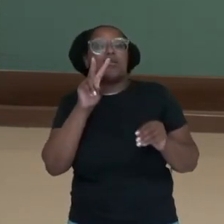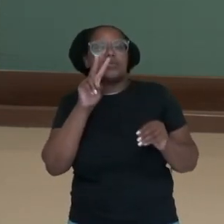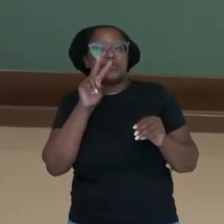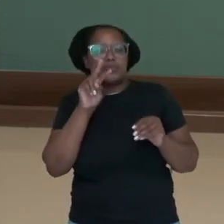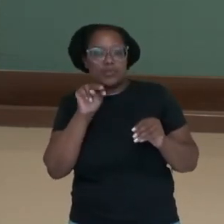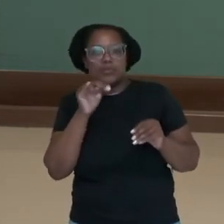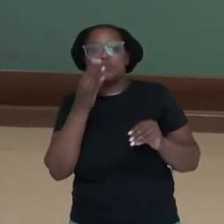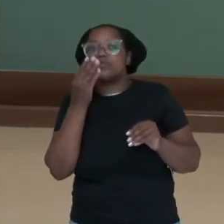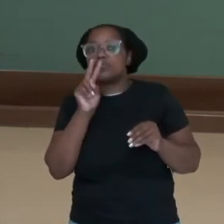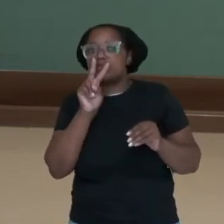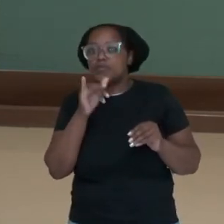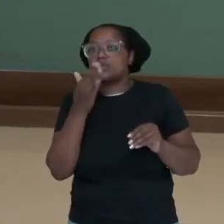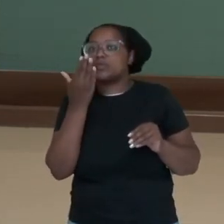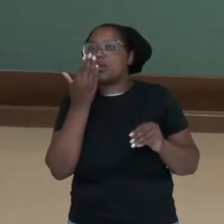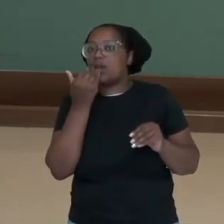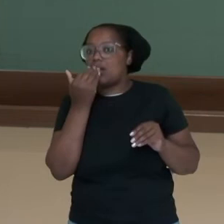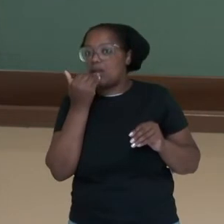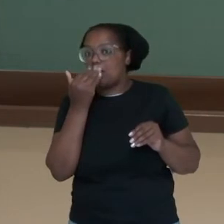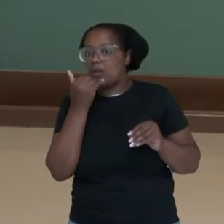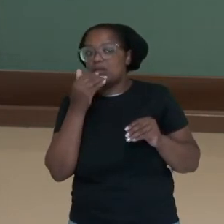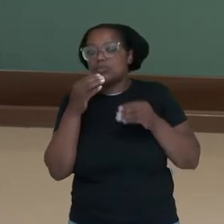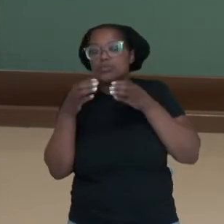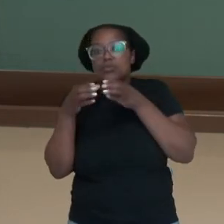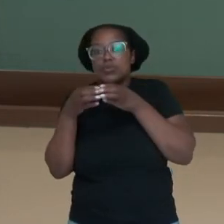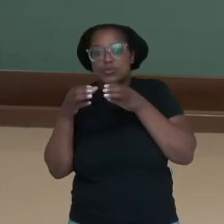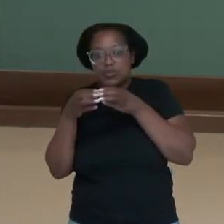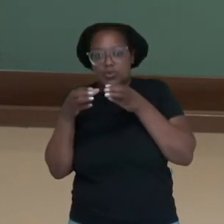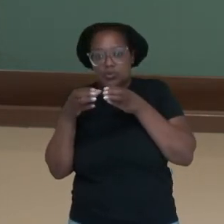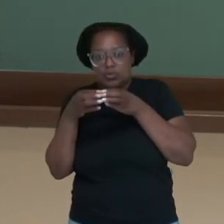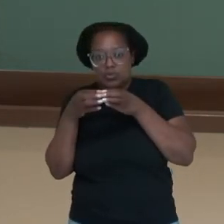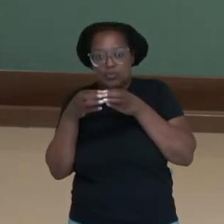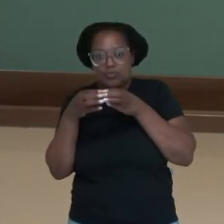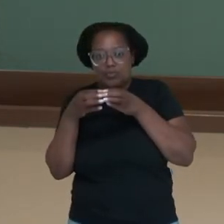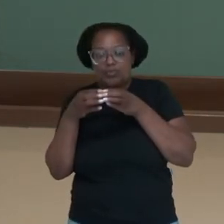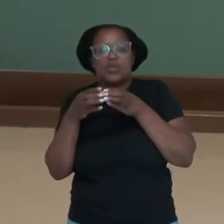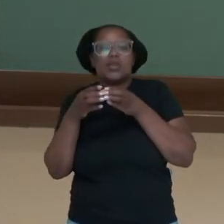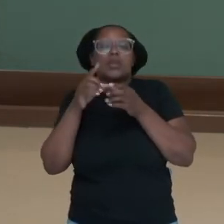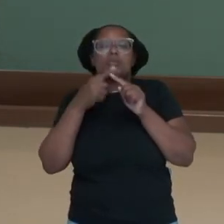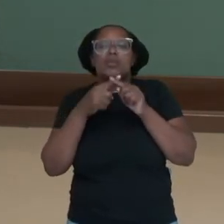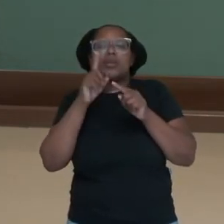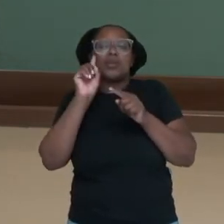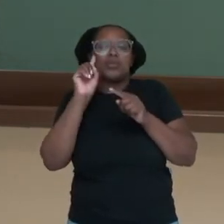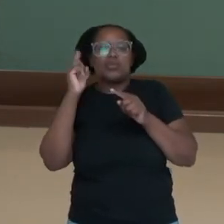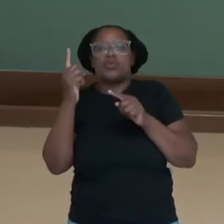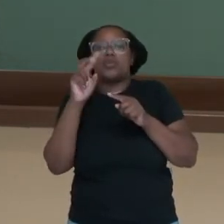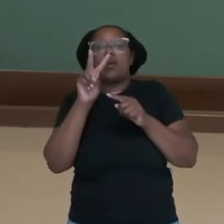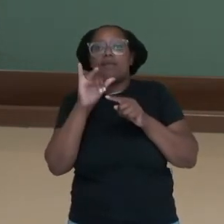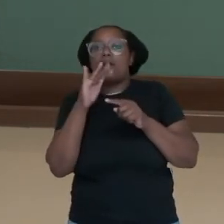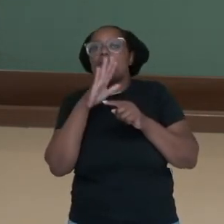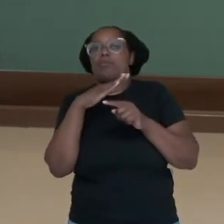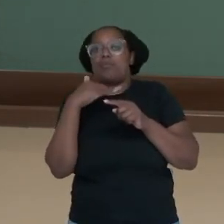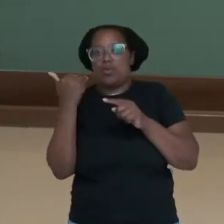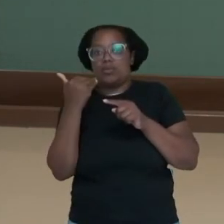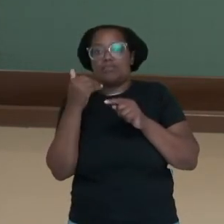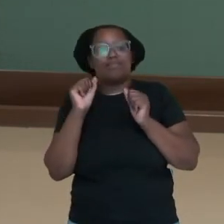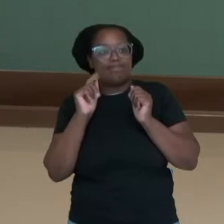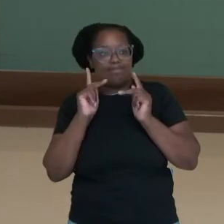de alimento para os decompositores, pois todos esses seres vivos um dia vão morrer e vão entrar em